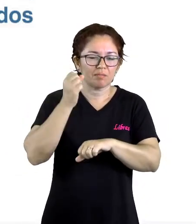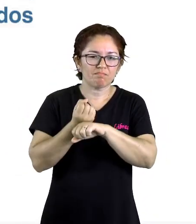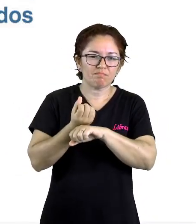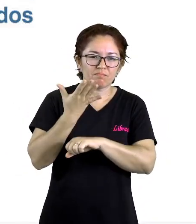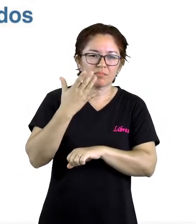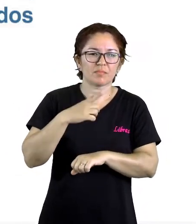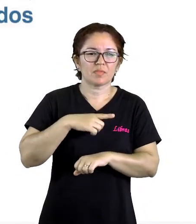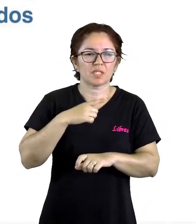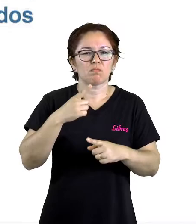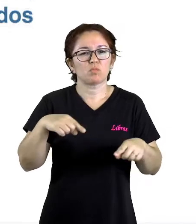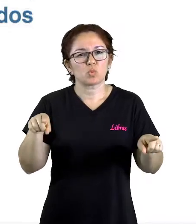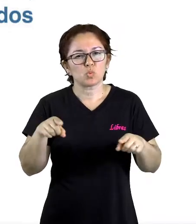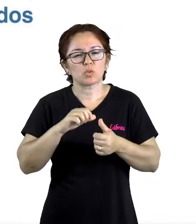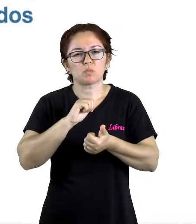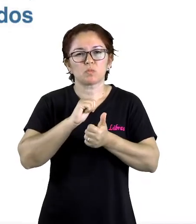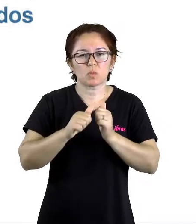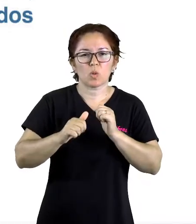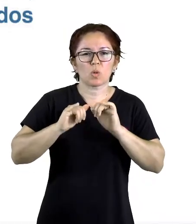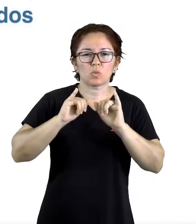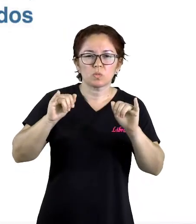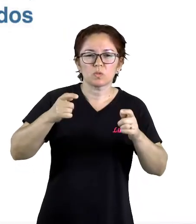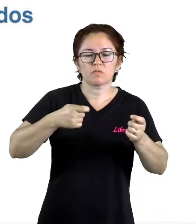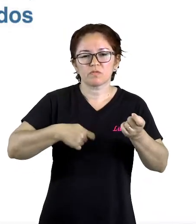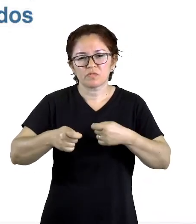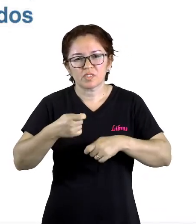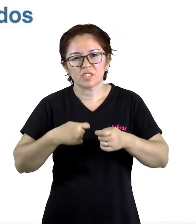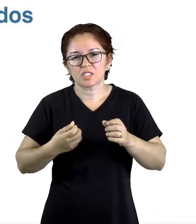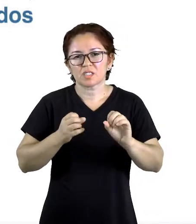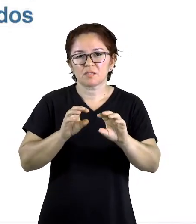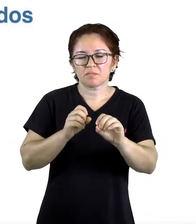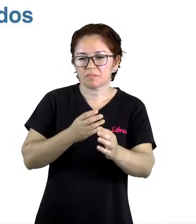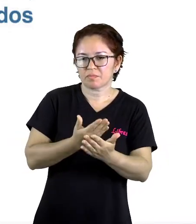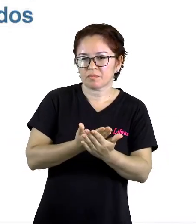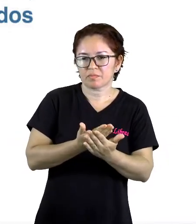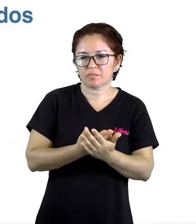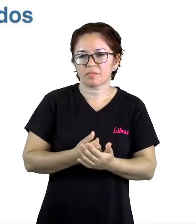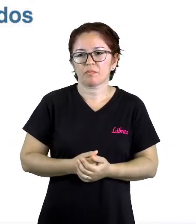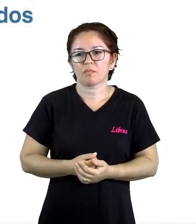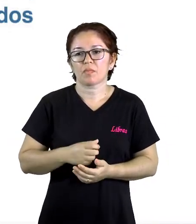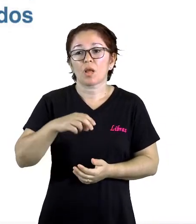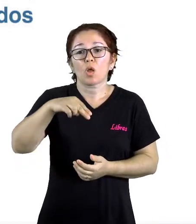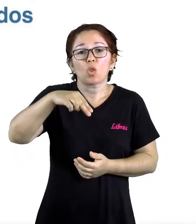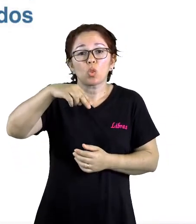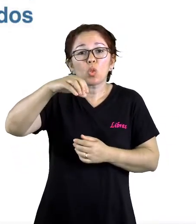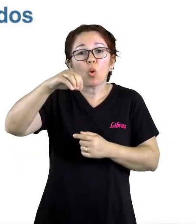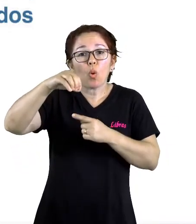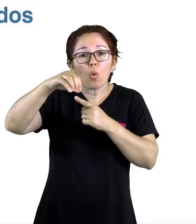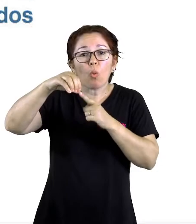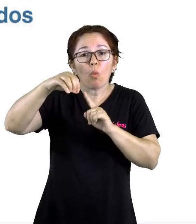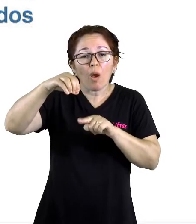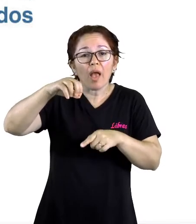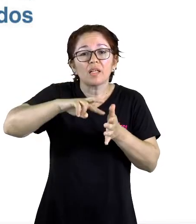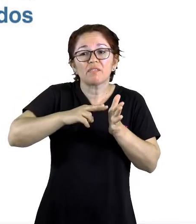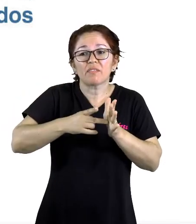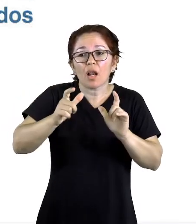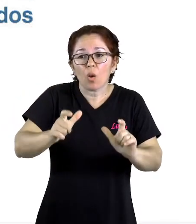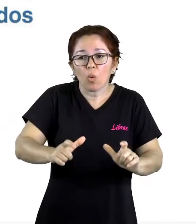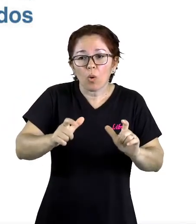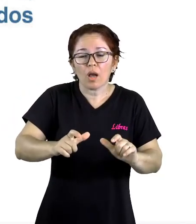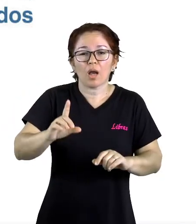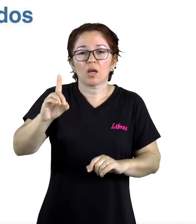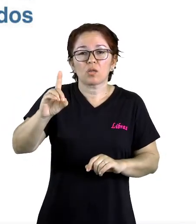Brasil. No deu ideia de lugar e do deu ideia de